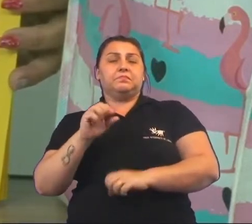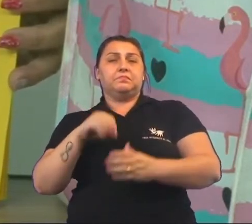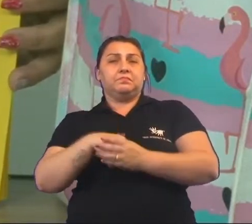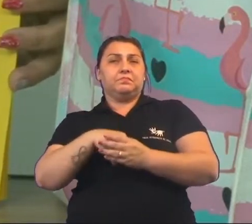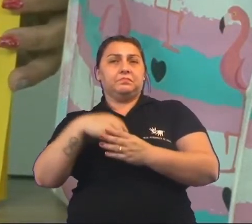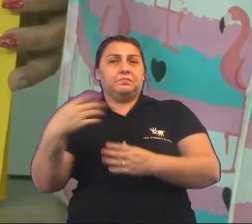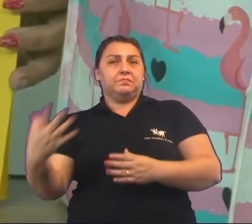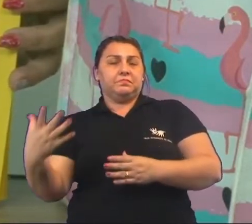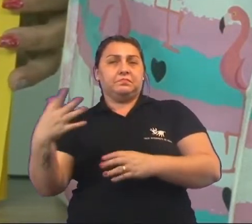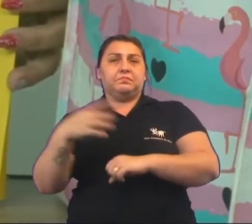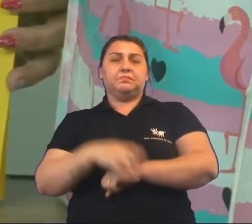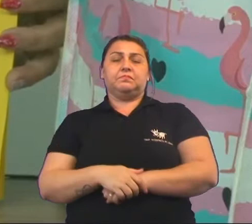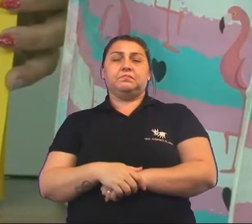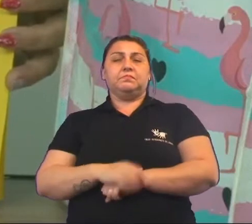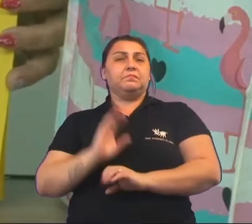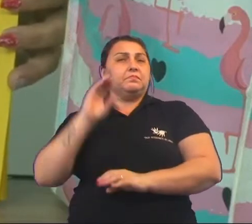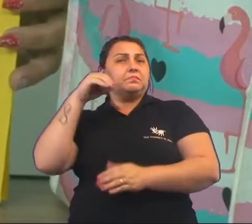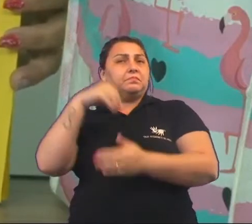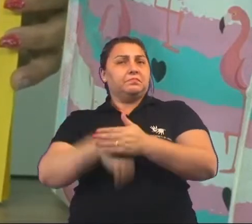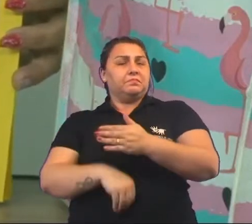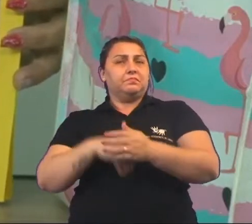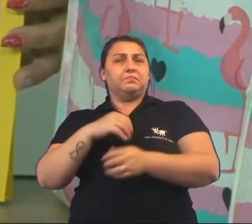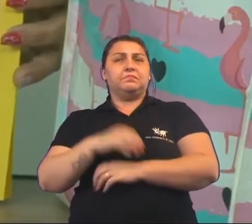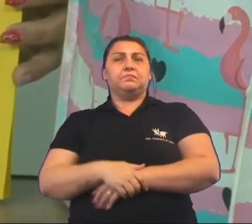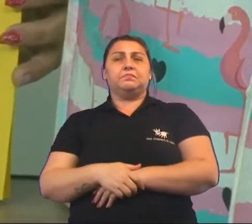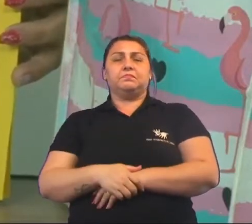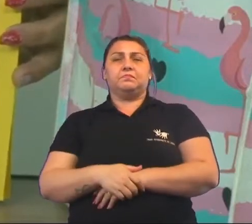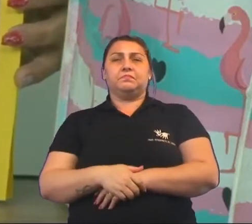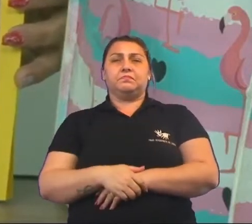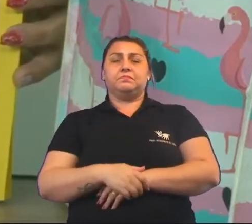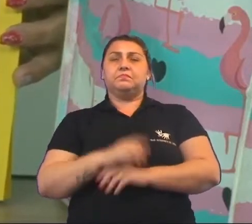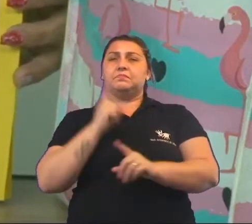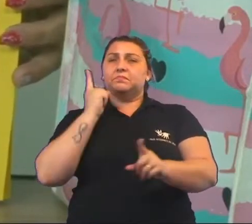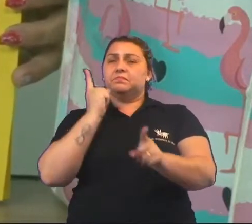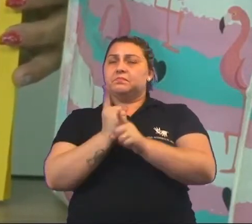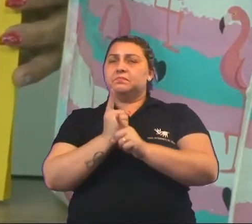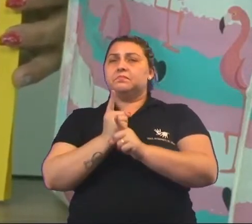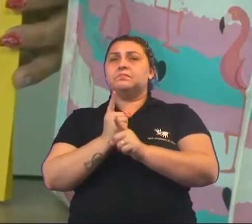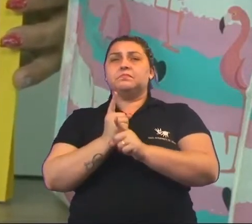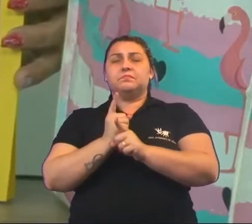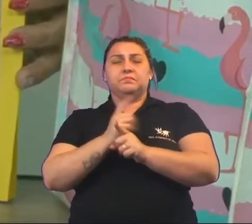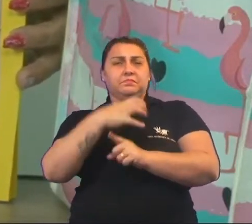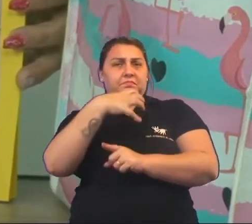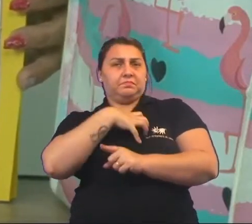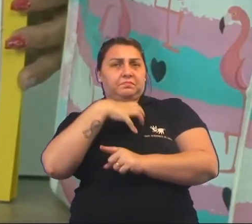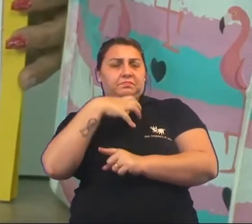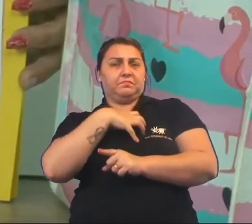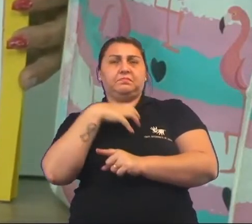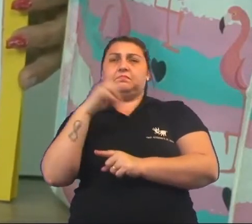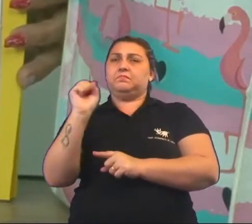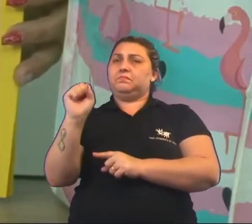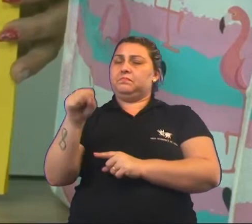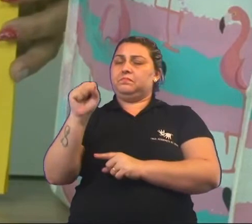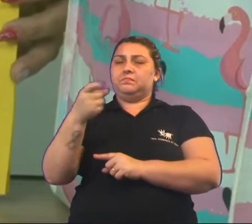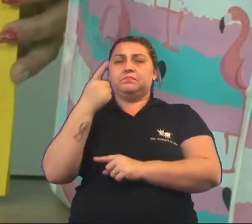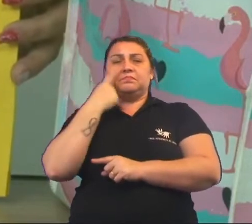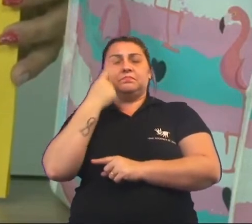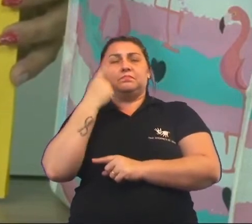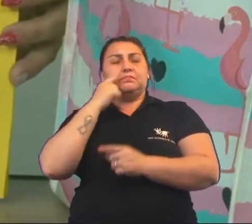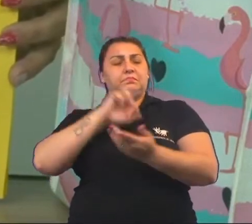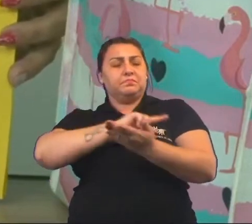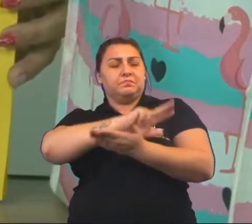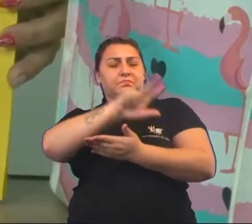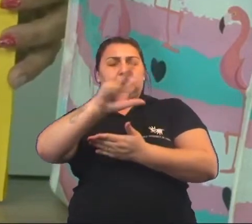de fora. E por dentro? Será que por dentro nós encontramos muitas formas? Sim, vamos ver a diversidade